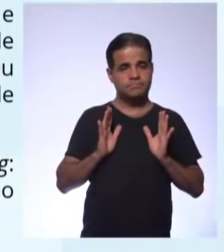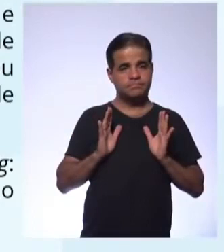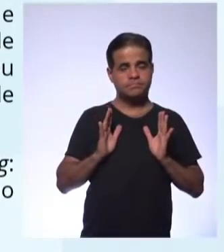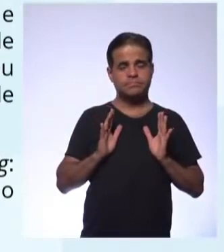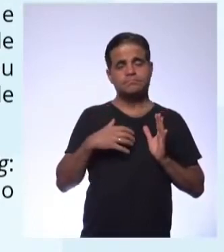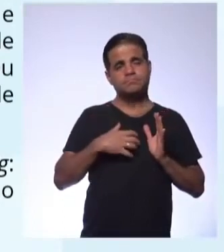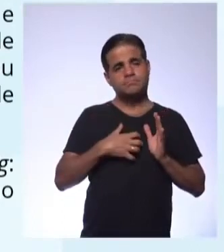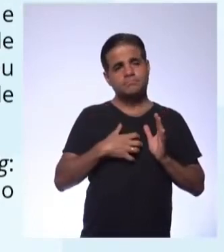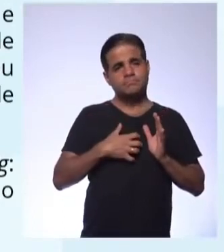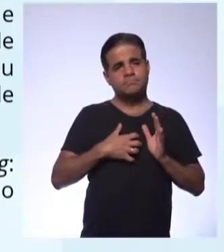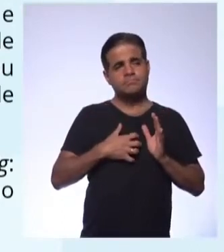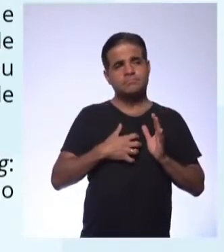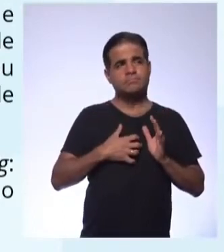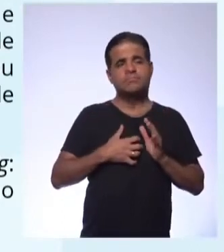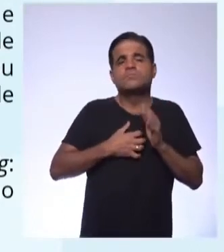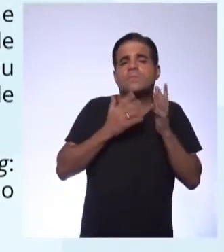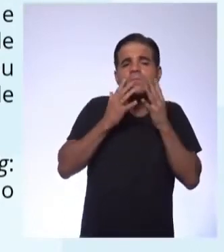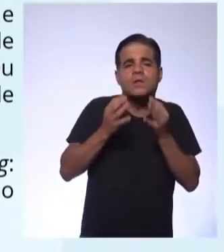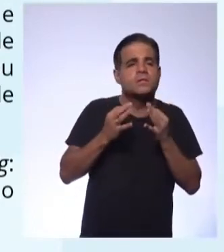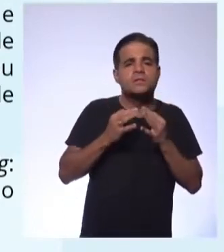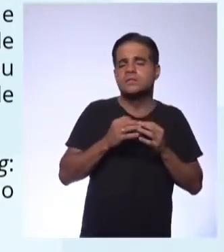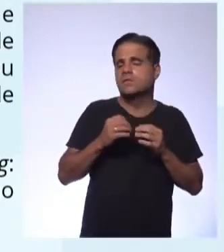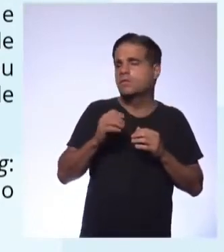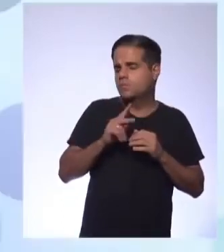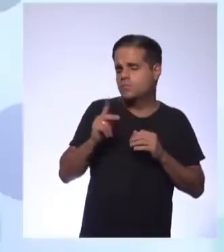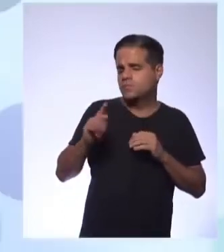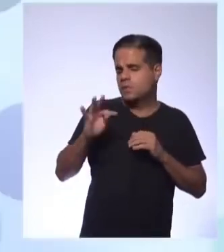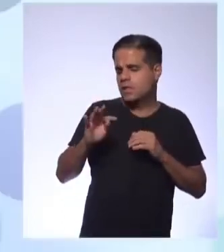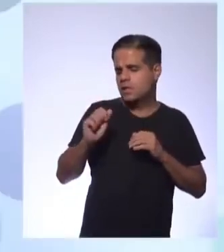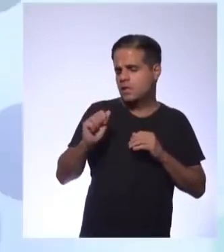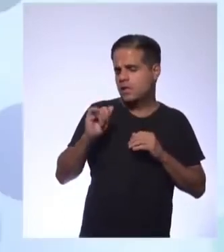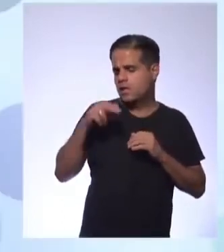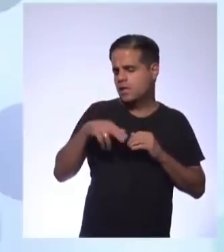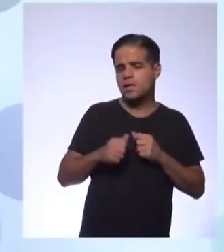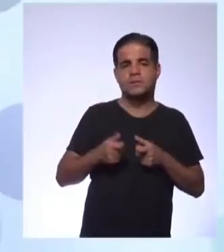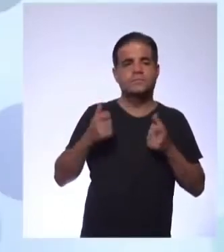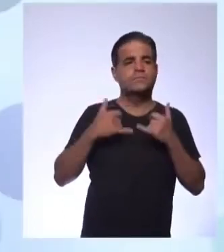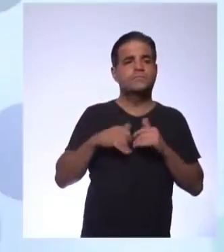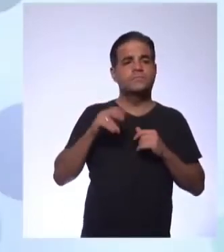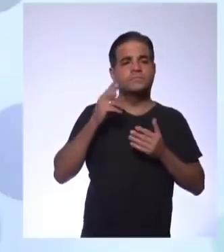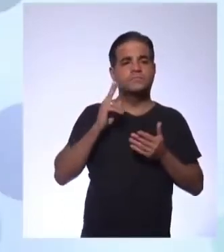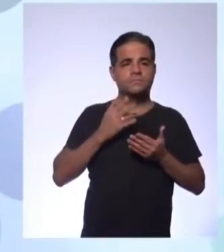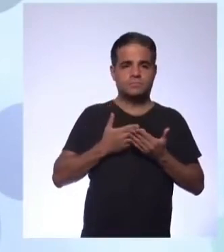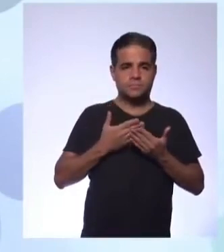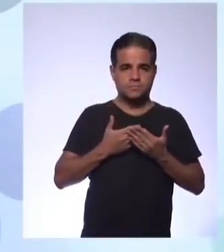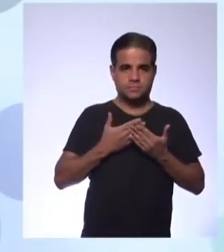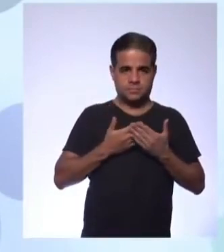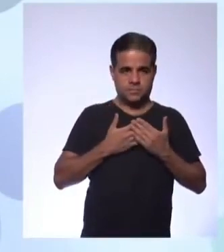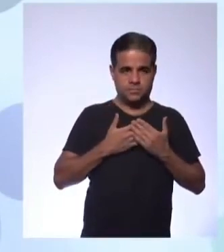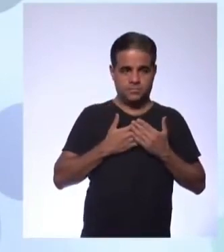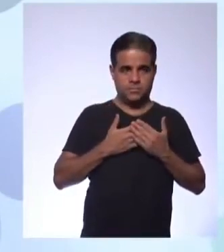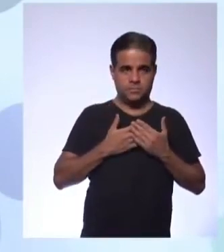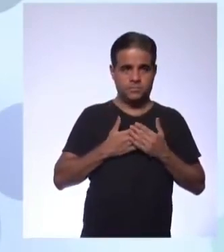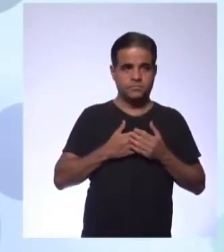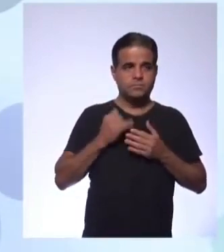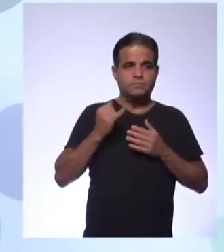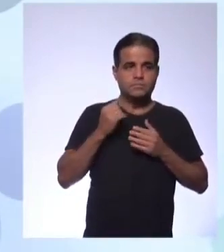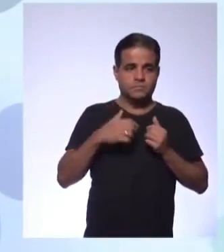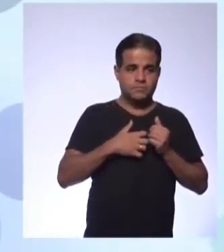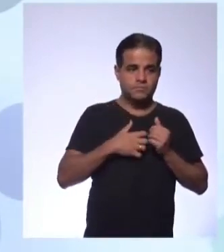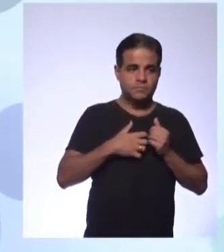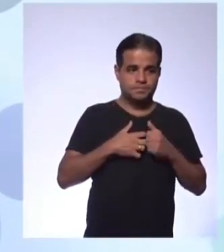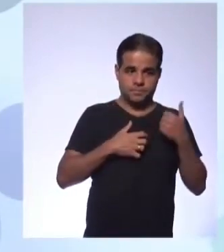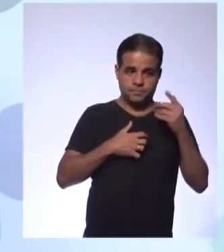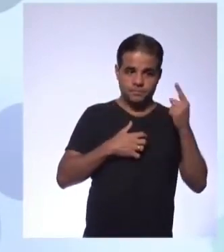De certa maneira, não liga muito para o que eu e a professora Tayana falamos em relação a personagem nesta aula. Se importe mais com o que você